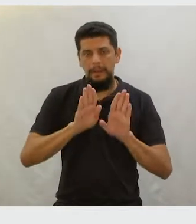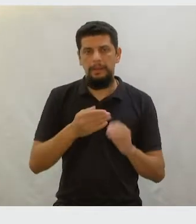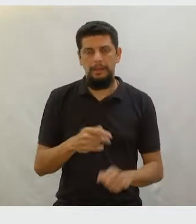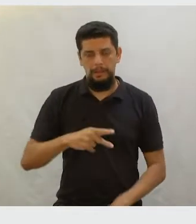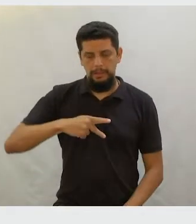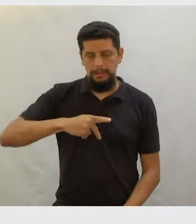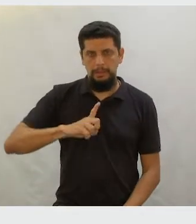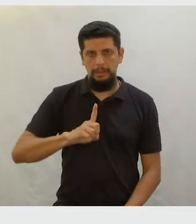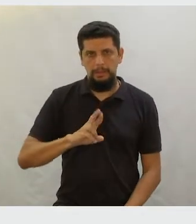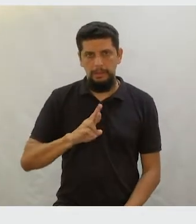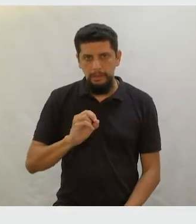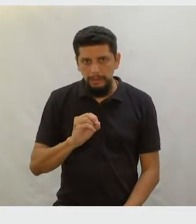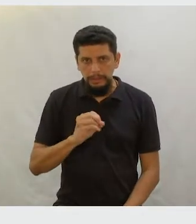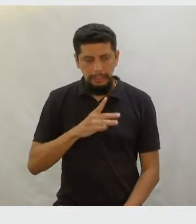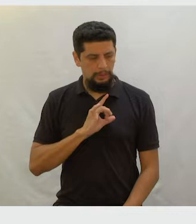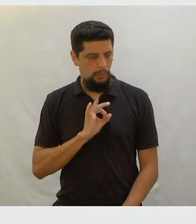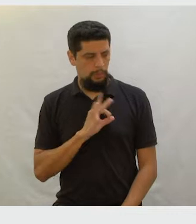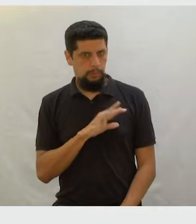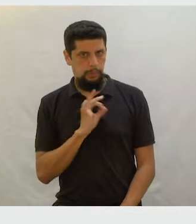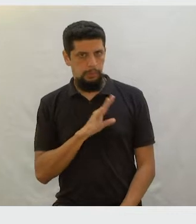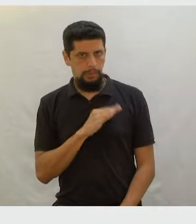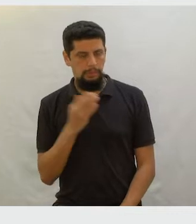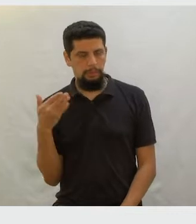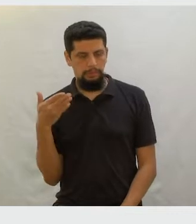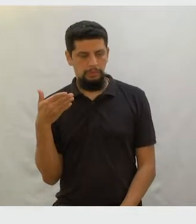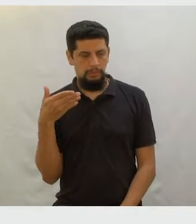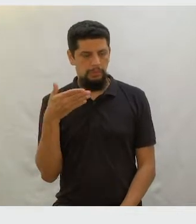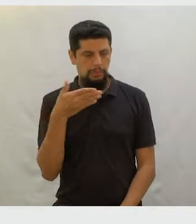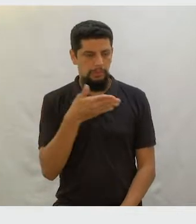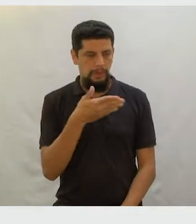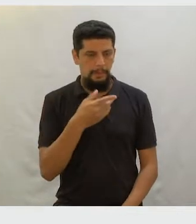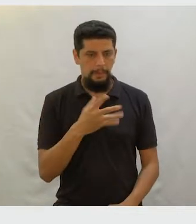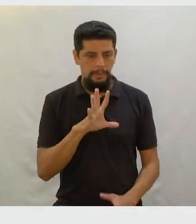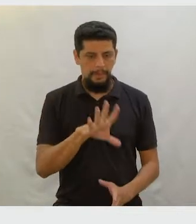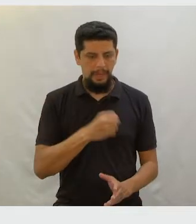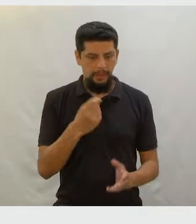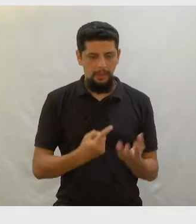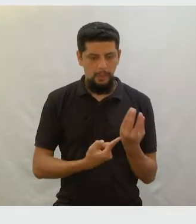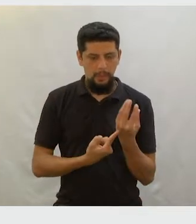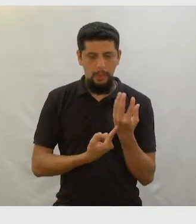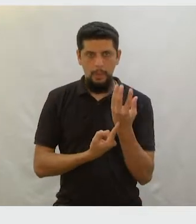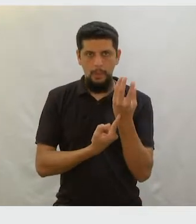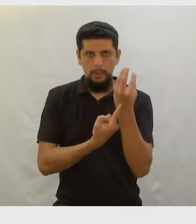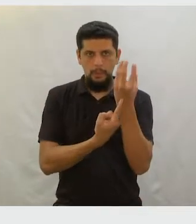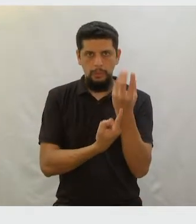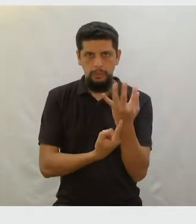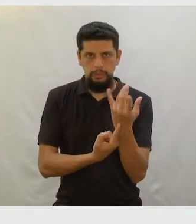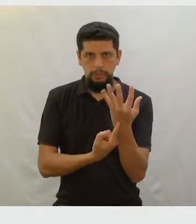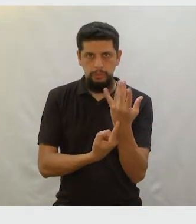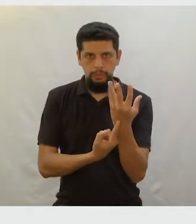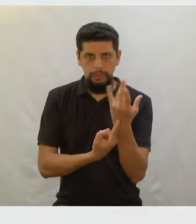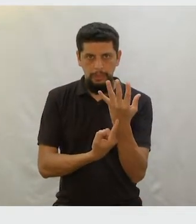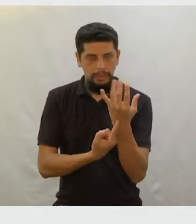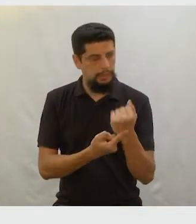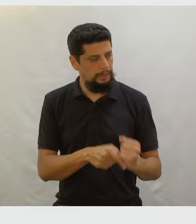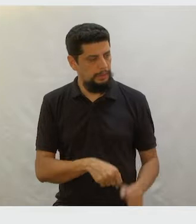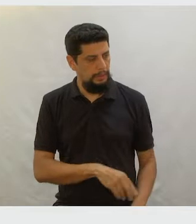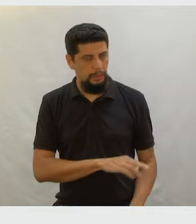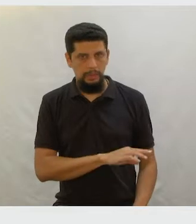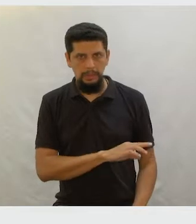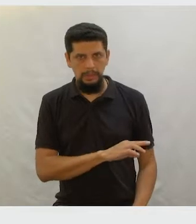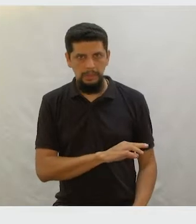embora Pedrinho tenha ficado com um pouco de medo foi buscar uma vela e entrou pela porta que ele estava